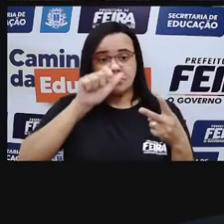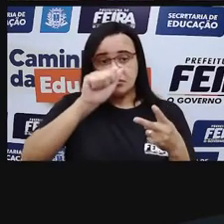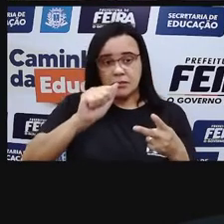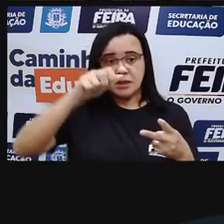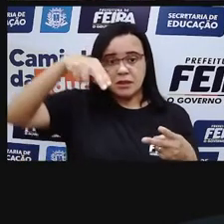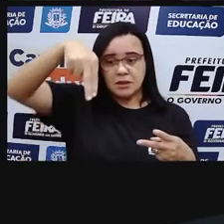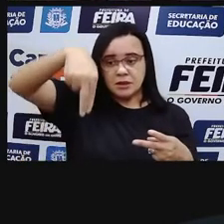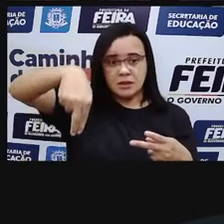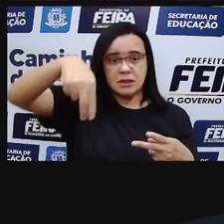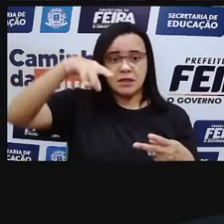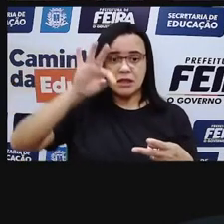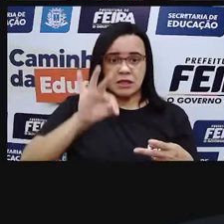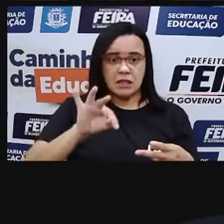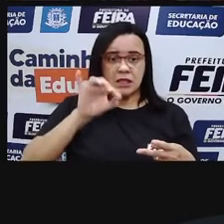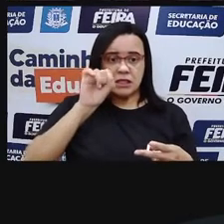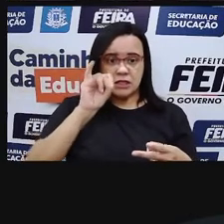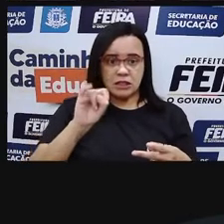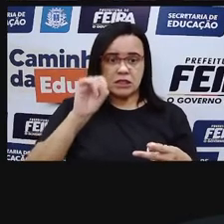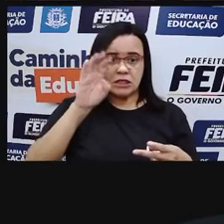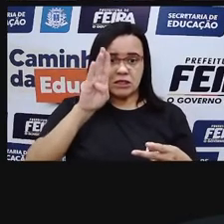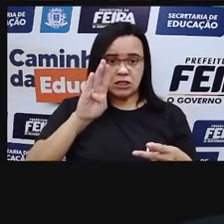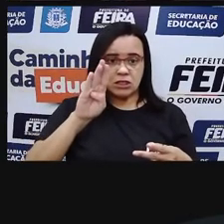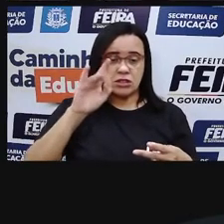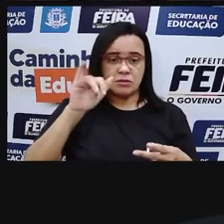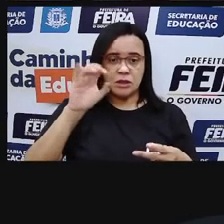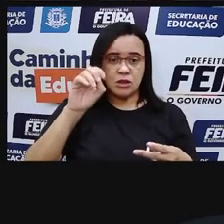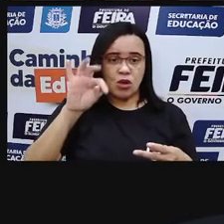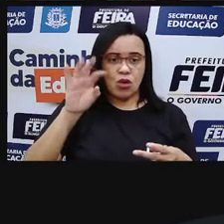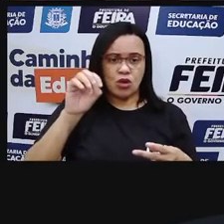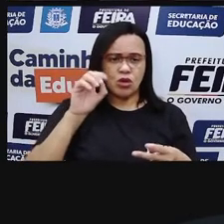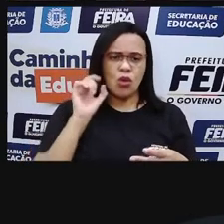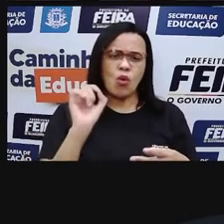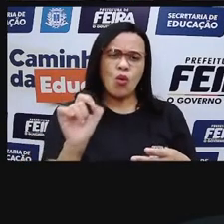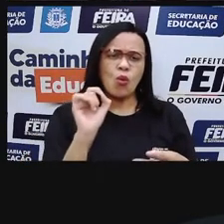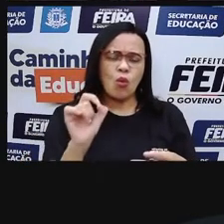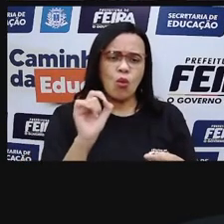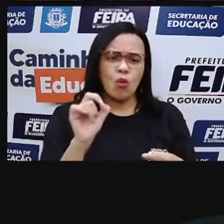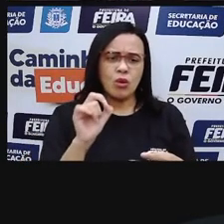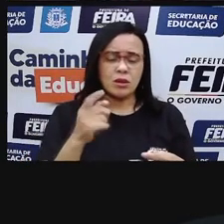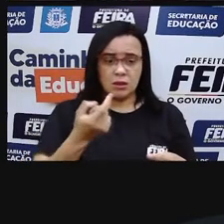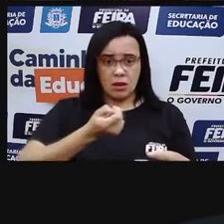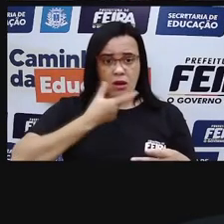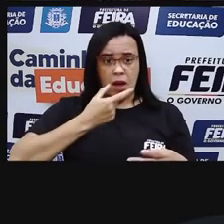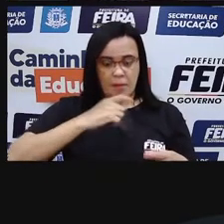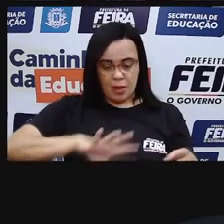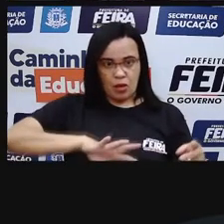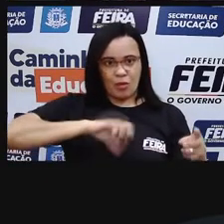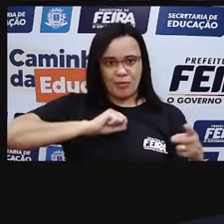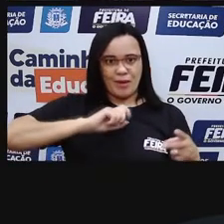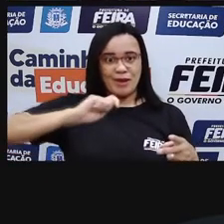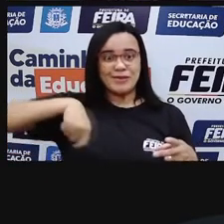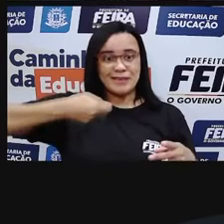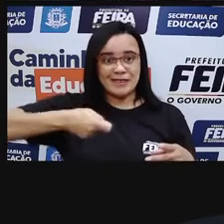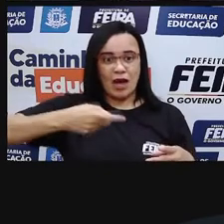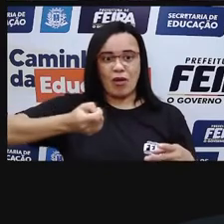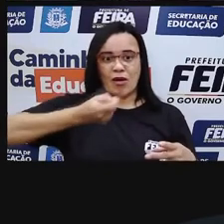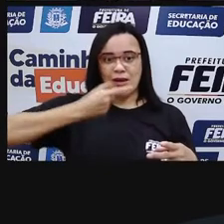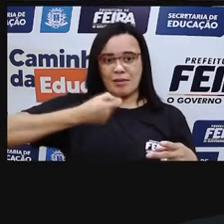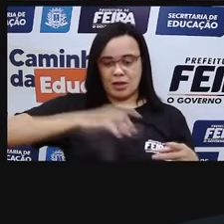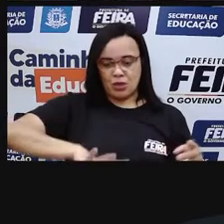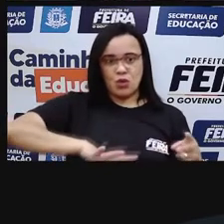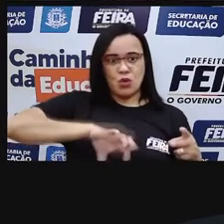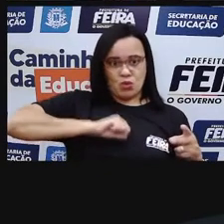produzida pelo micro-organismo, que em pequenas quantidades vai inibir, vai parar, vai diminuir o crescimento de